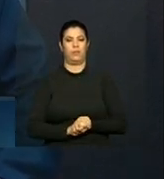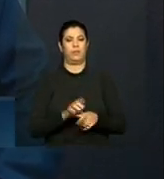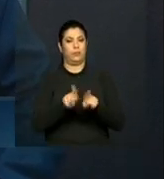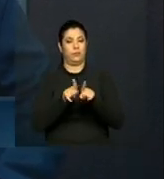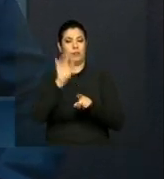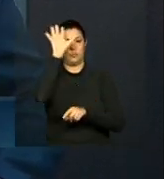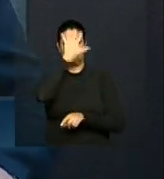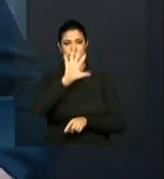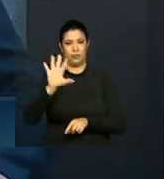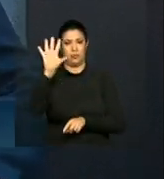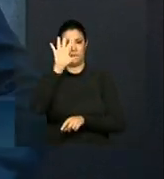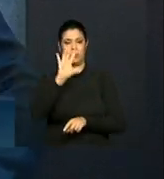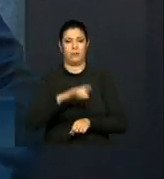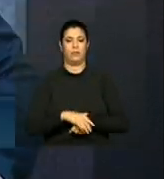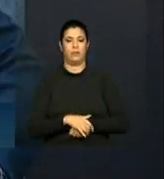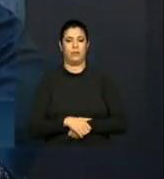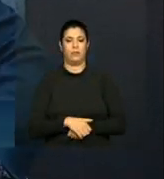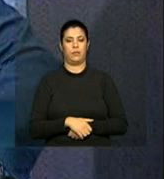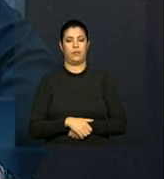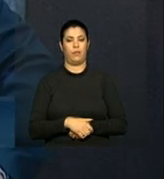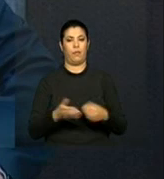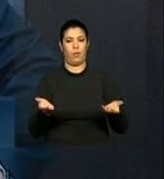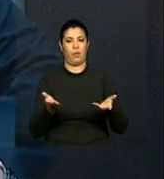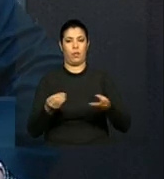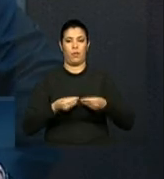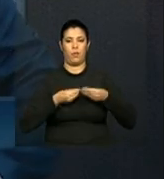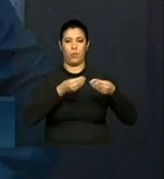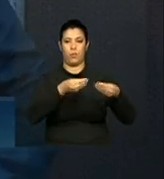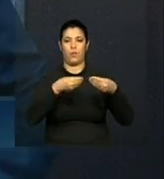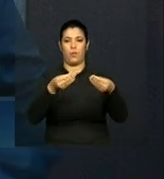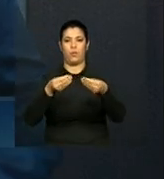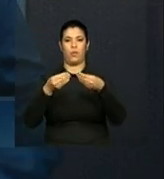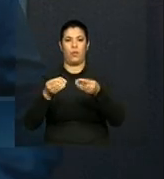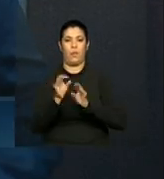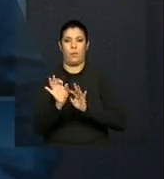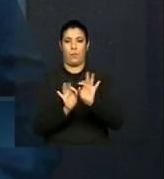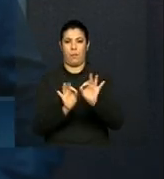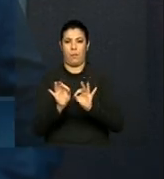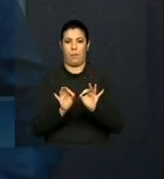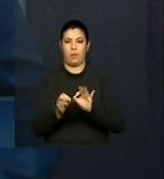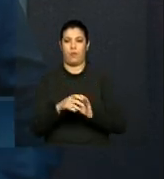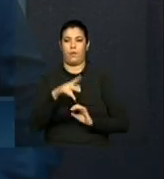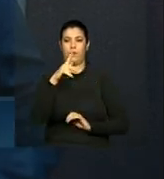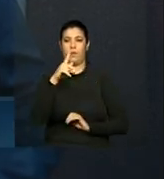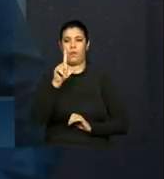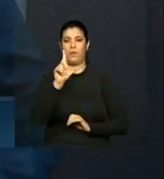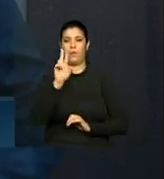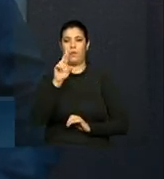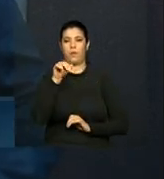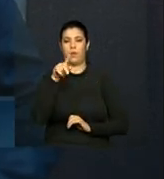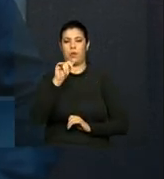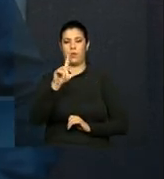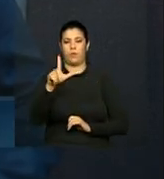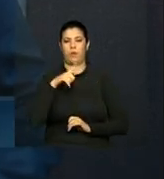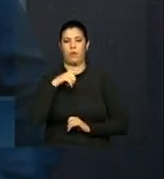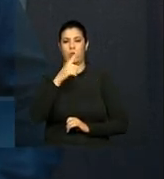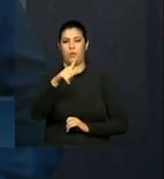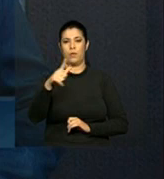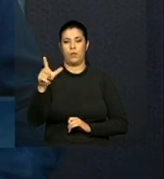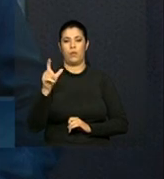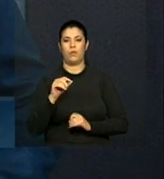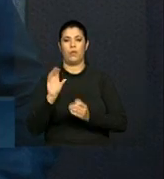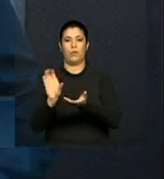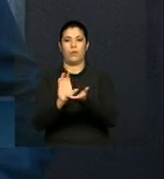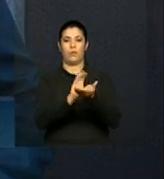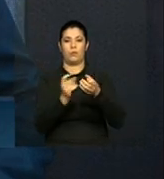nacional. Serão entregues os planos plenanuais territoriais participativos dos seguintes consórcios